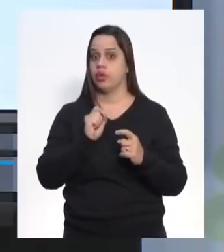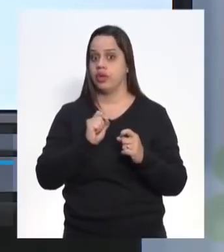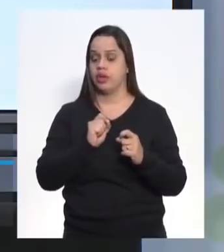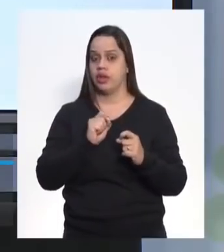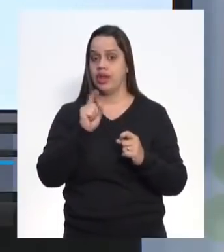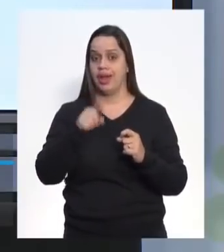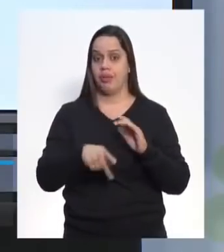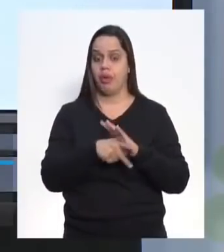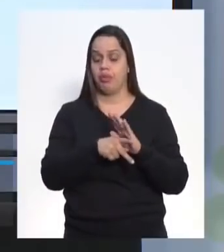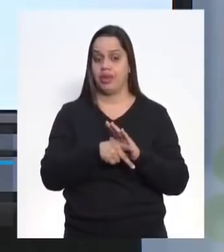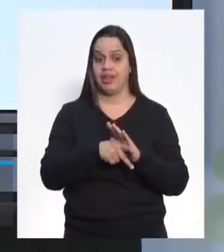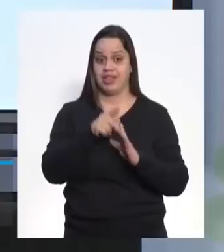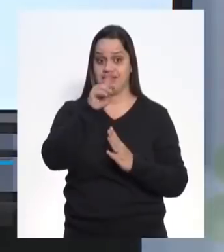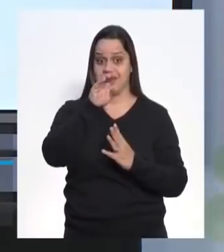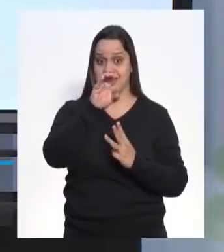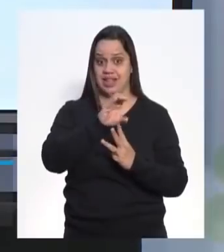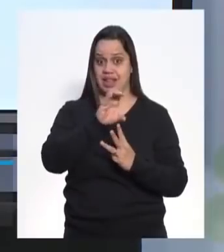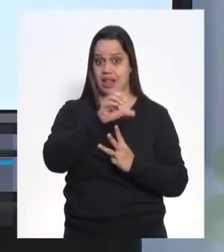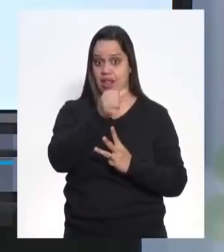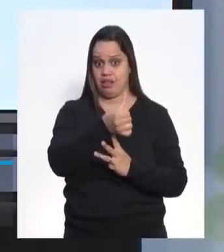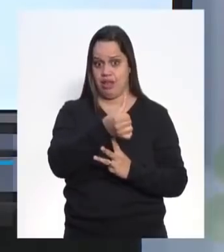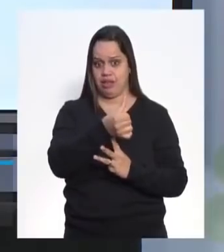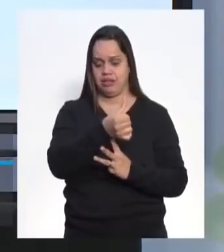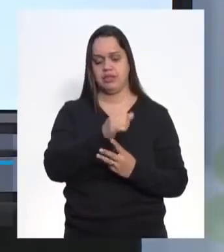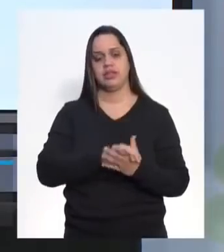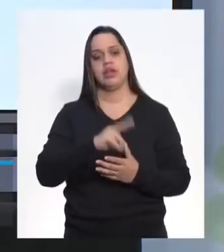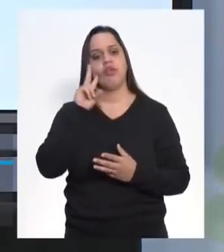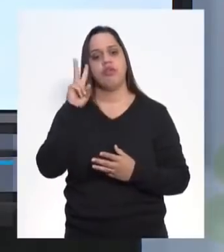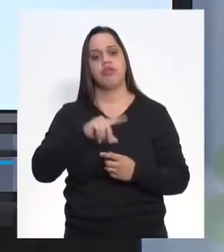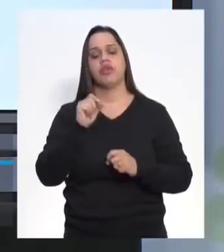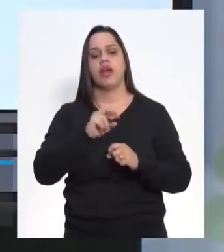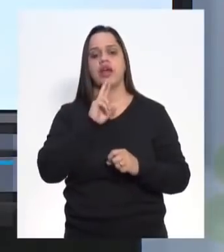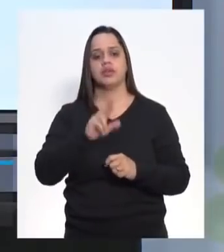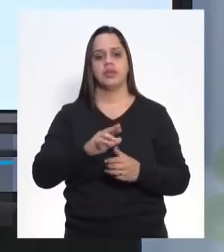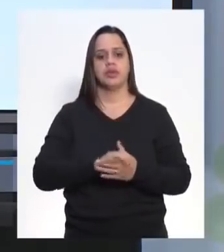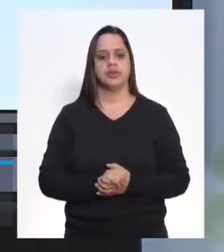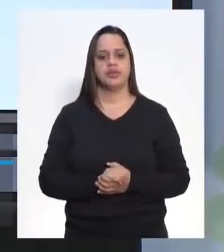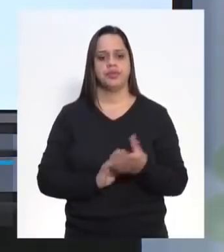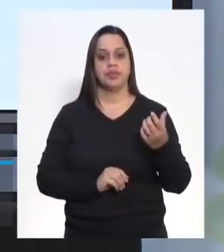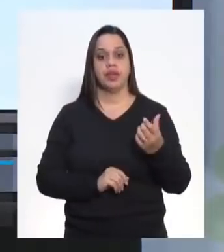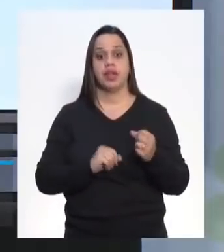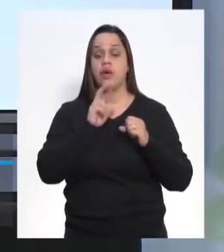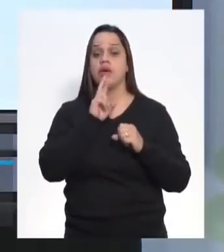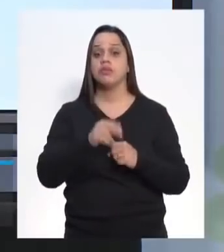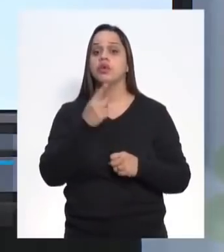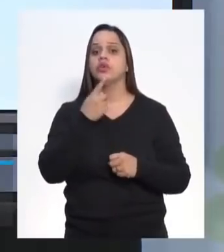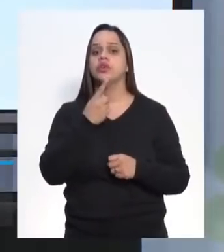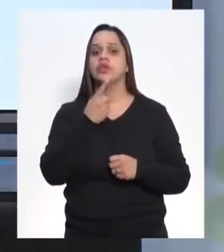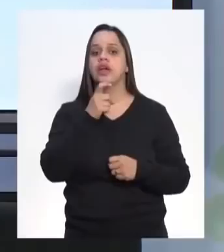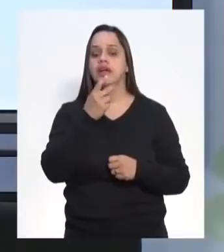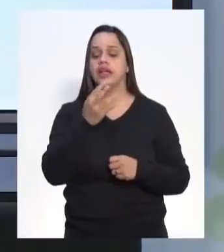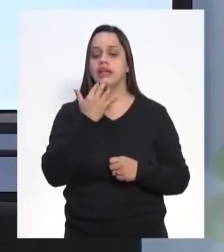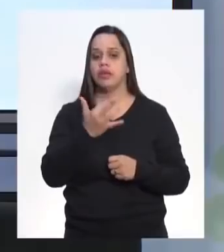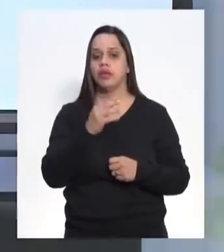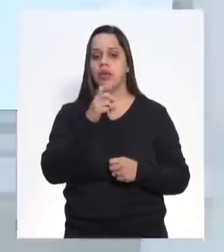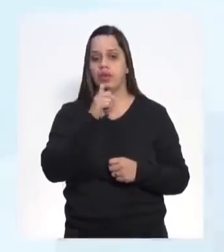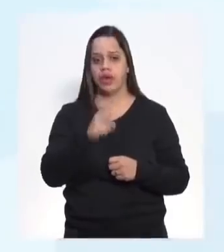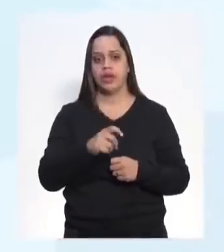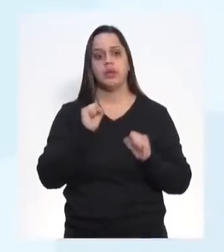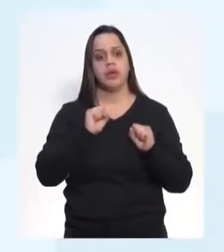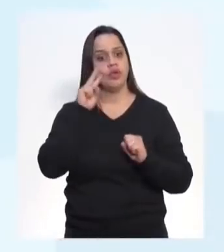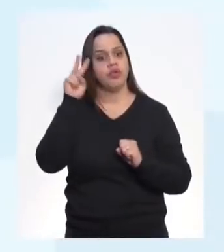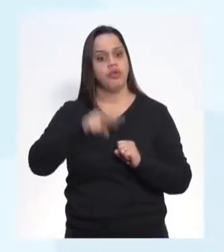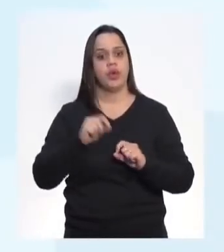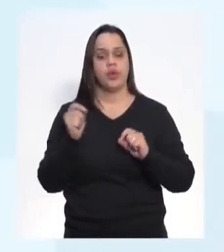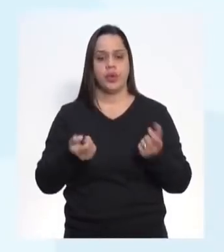É o 6. Isso. Então, vai aparecer para vocês aí a resposta na tela. Então, é a seguinte, ó. A resposta eu posso